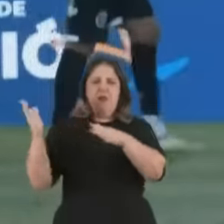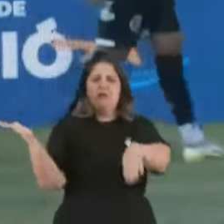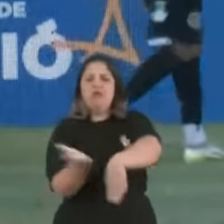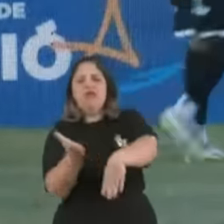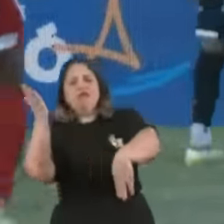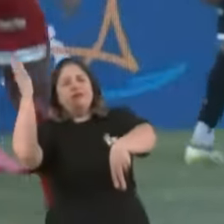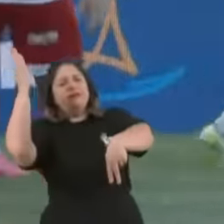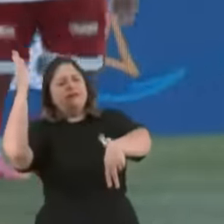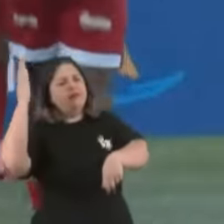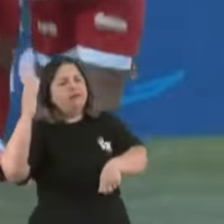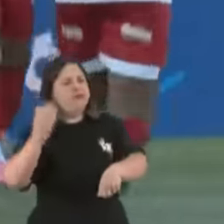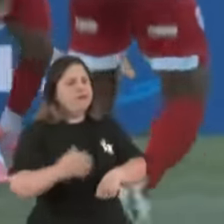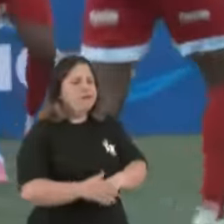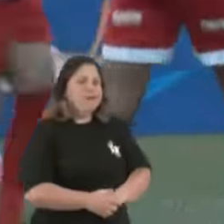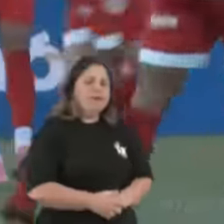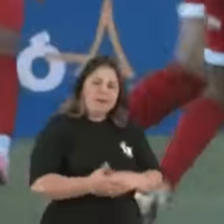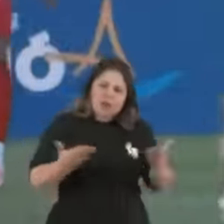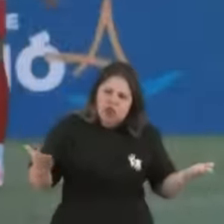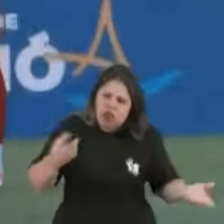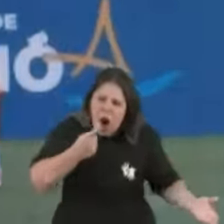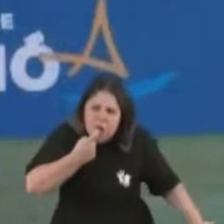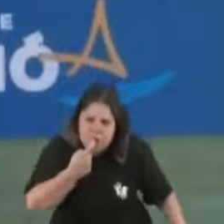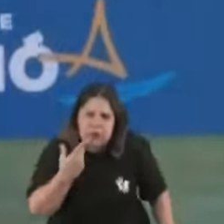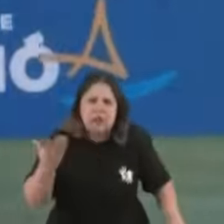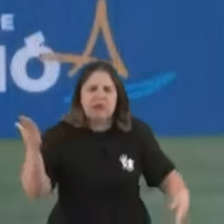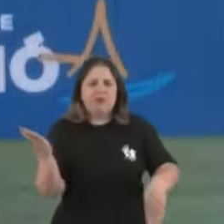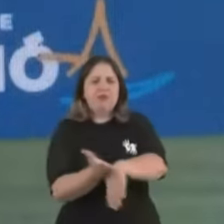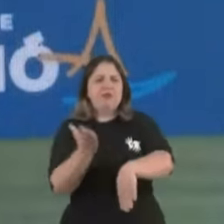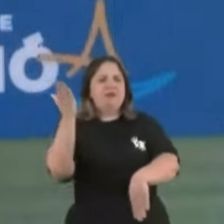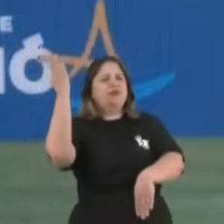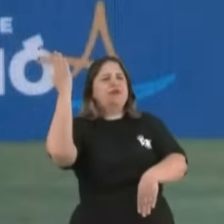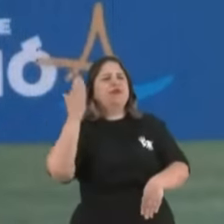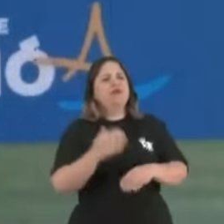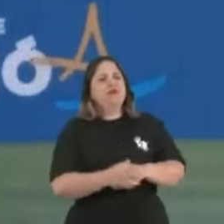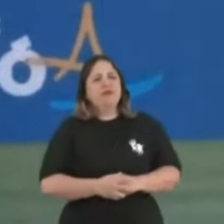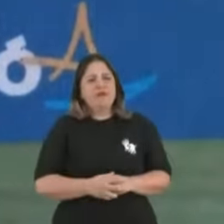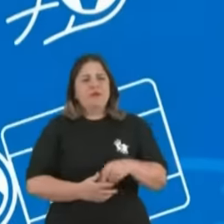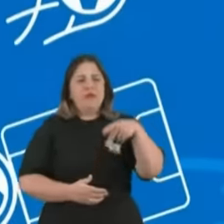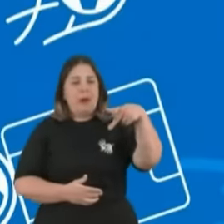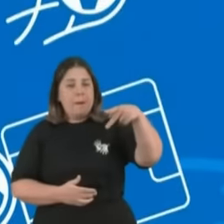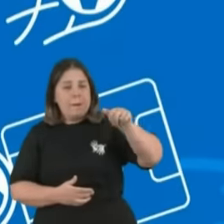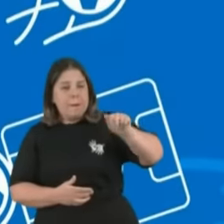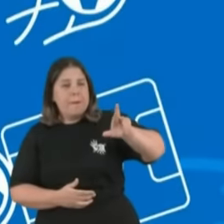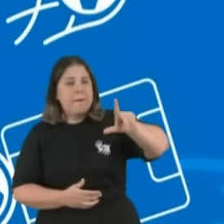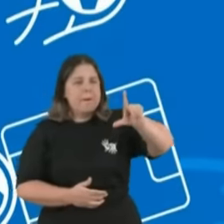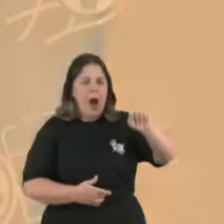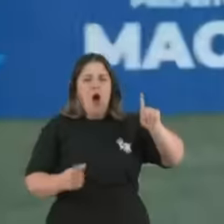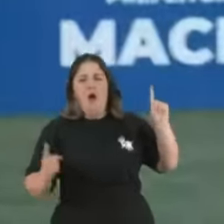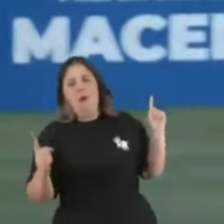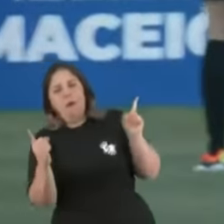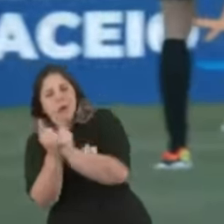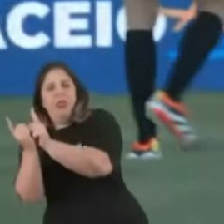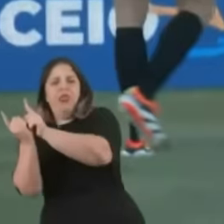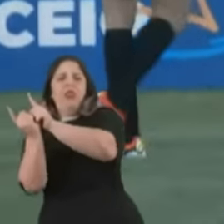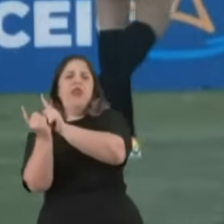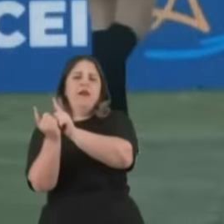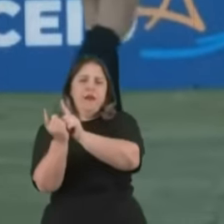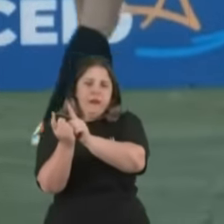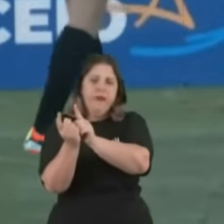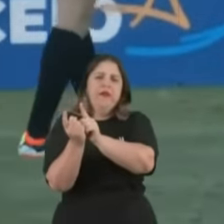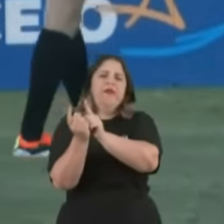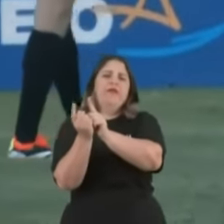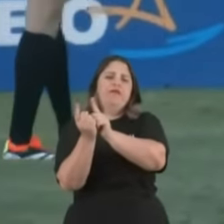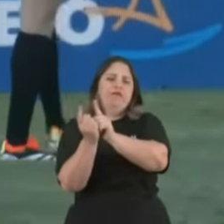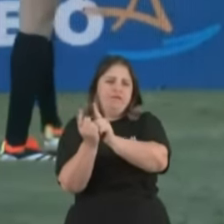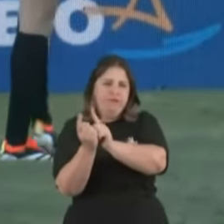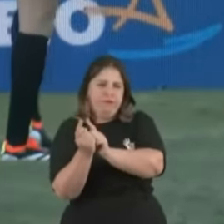ali. Tá caído, me parece que foi o Paulinho que atingiu ali o jogador da equipe do CRB. Tá caído o número 10 do Galo, Jorginho. O